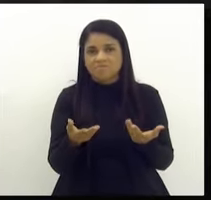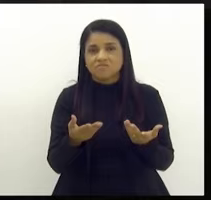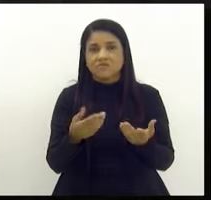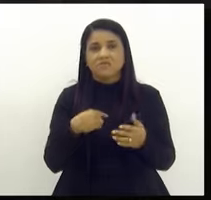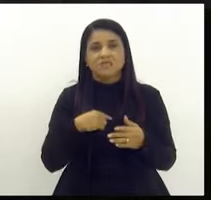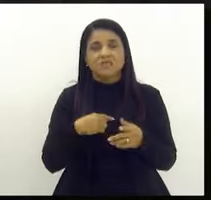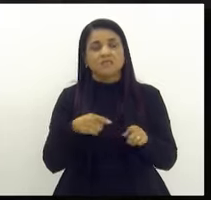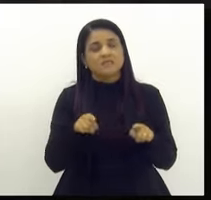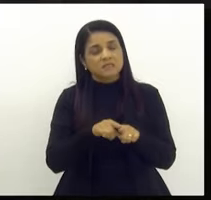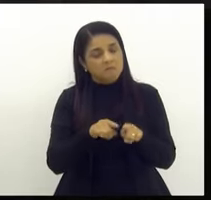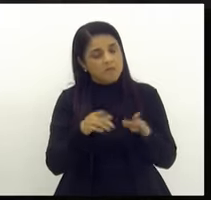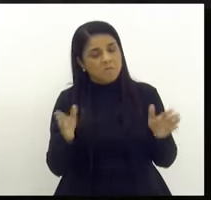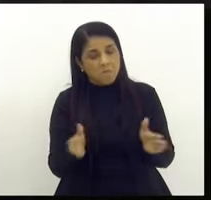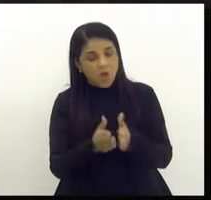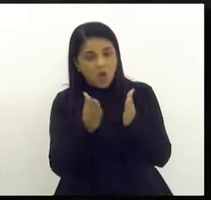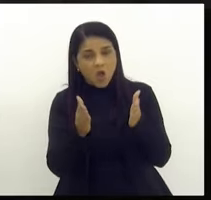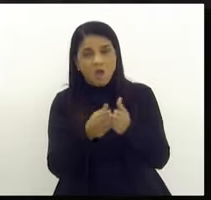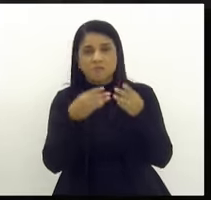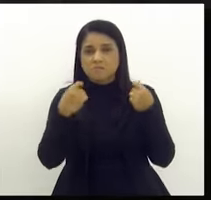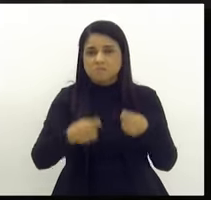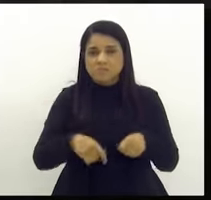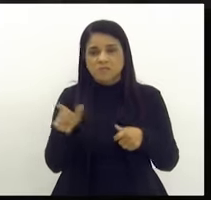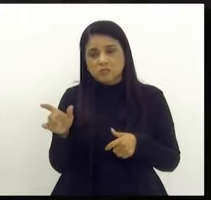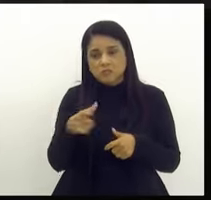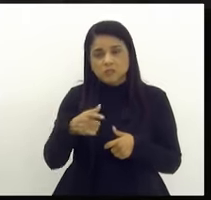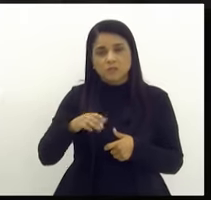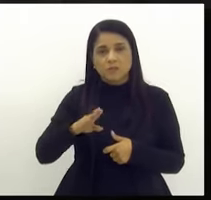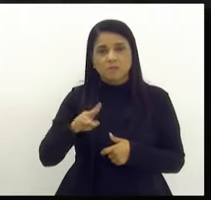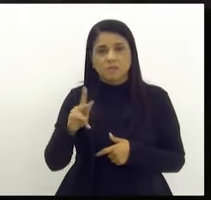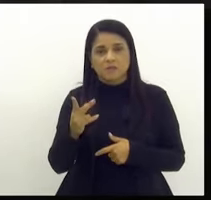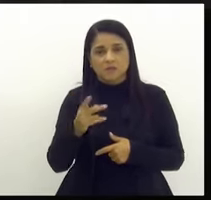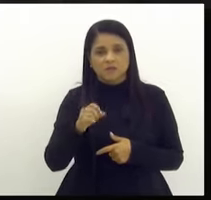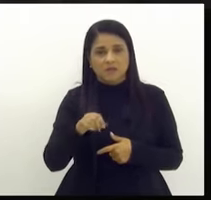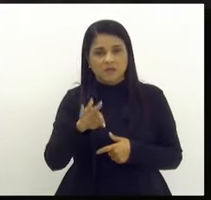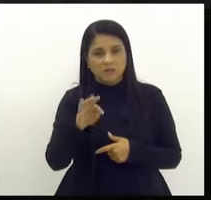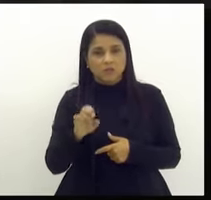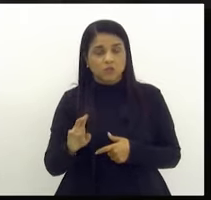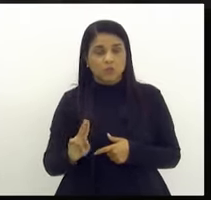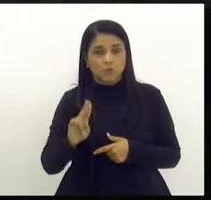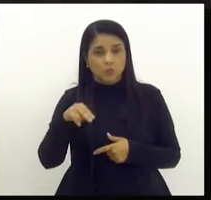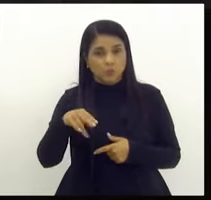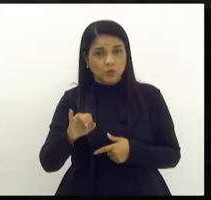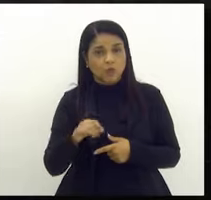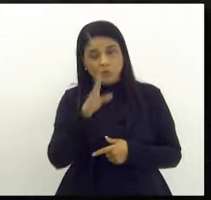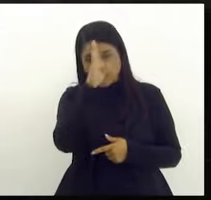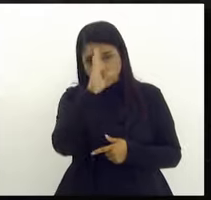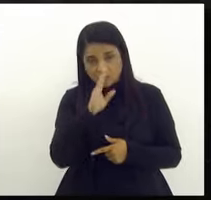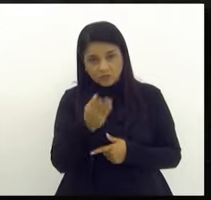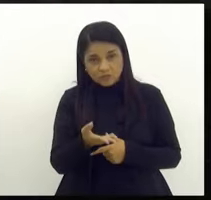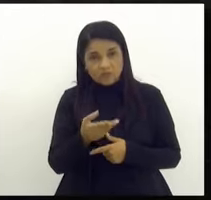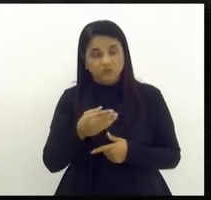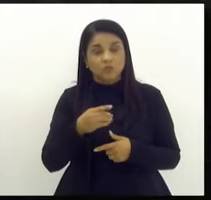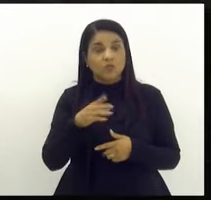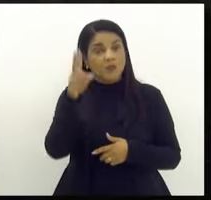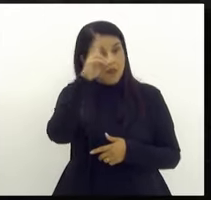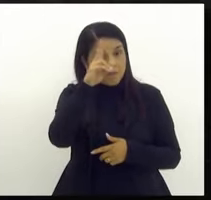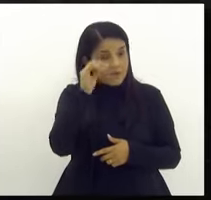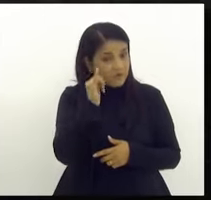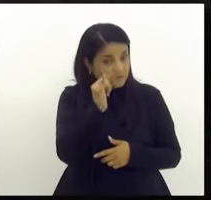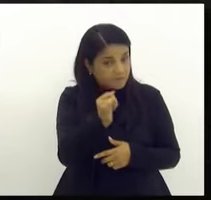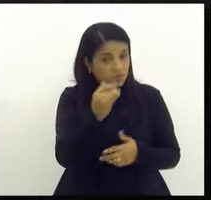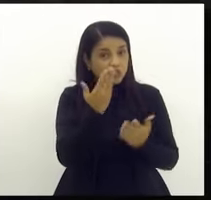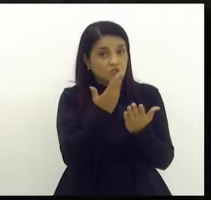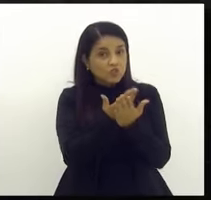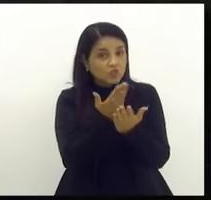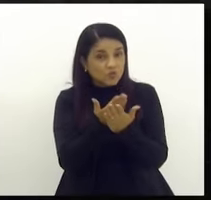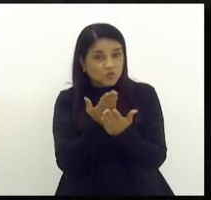aqueles pobres que dependem do do bilhete único e da gratuidade a gratuidade vamos lembrar é para estudantes é para